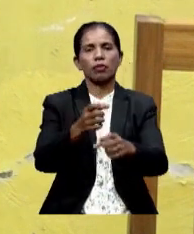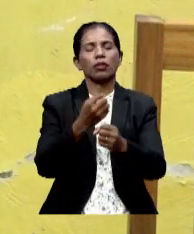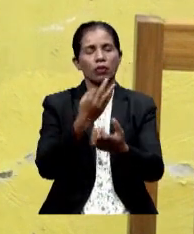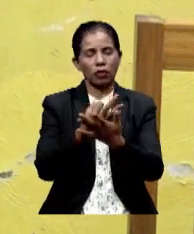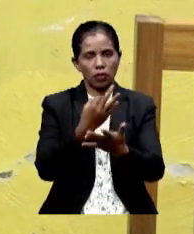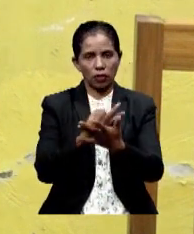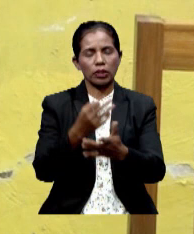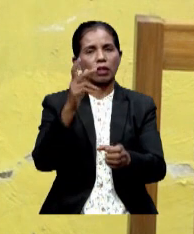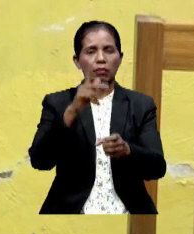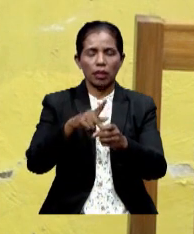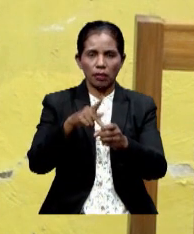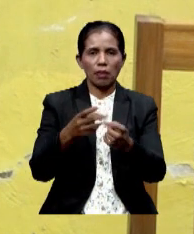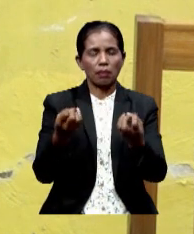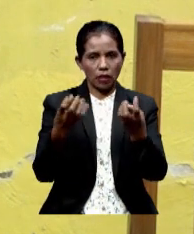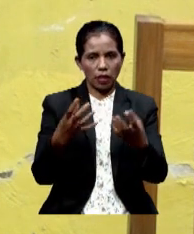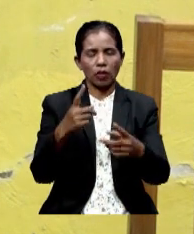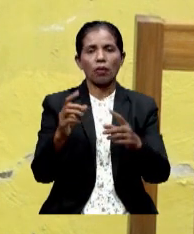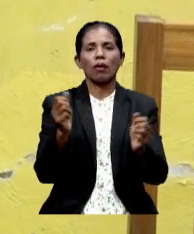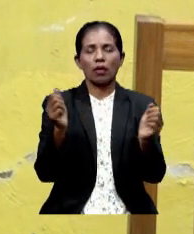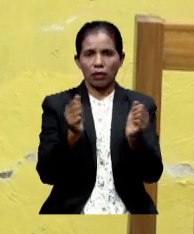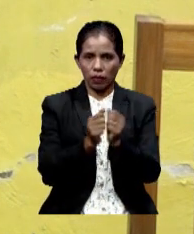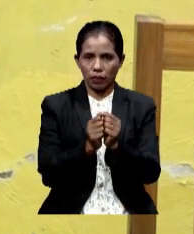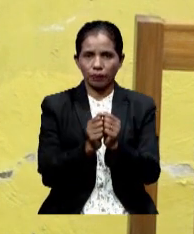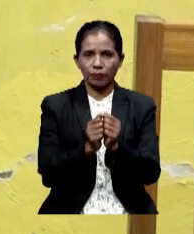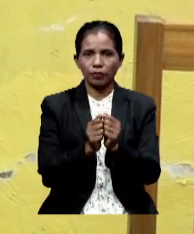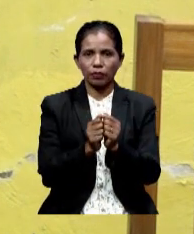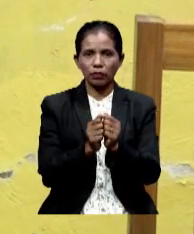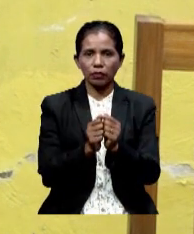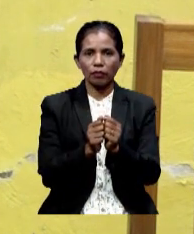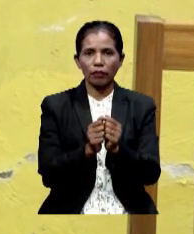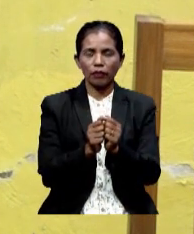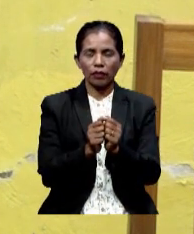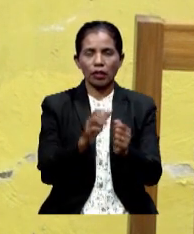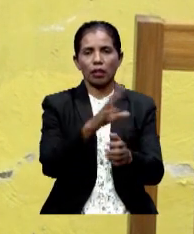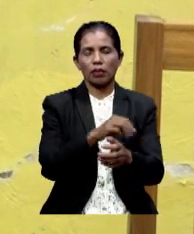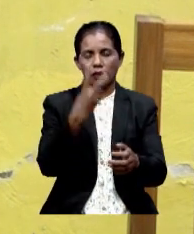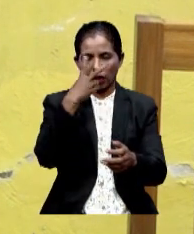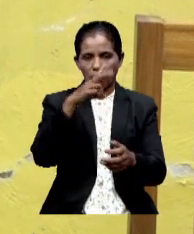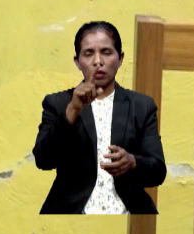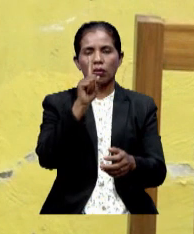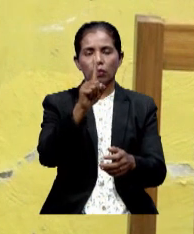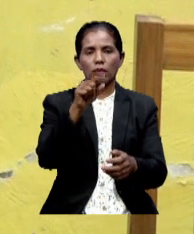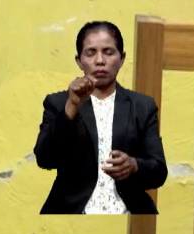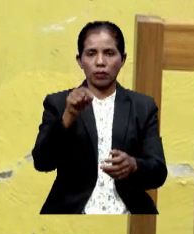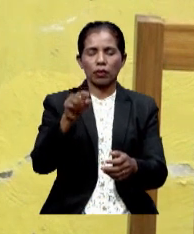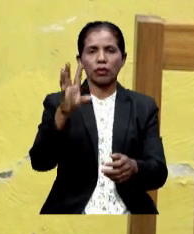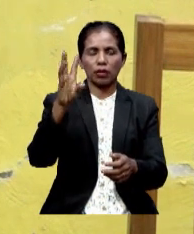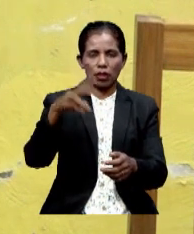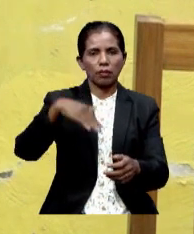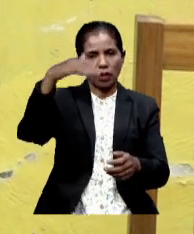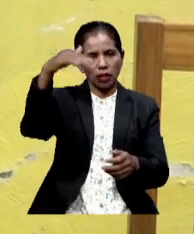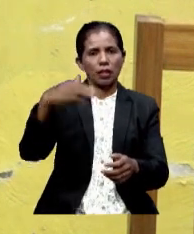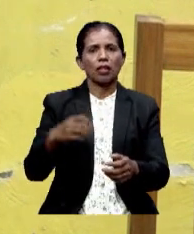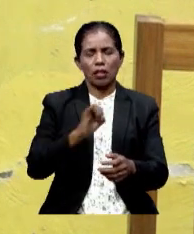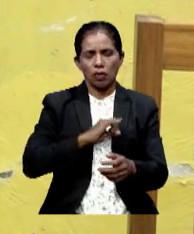fundo petrolífero quase ho average 1.6 e tal balete, ao não encatar